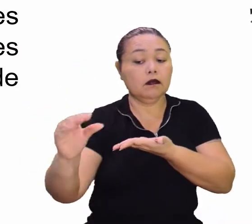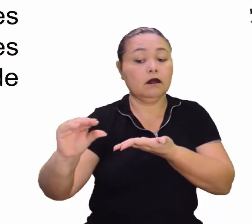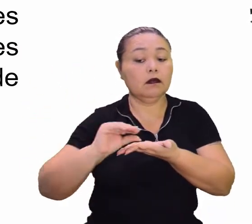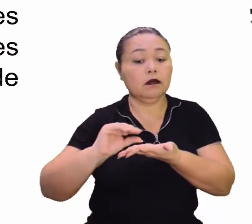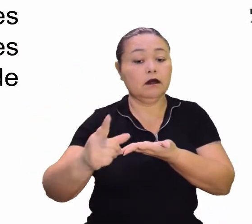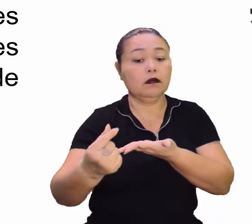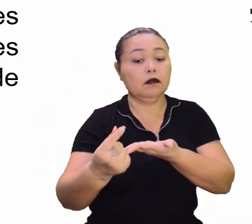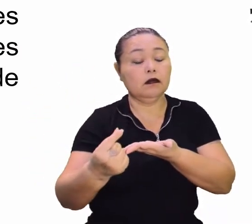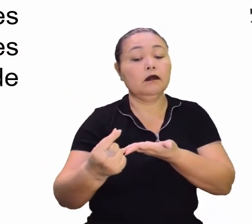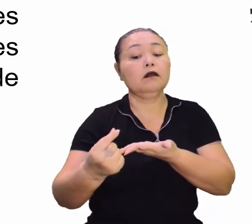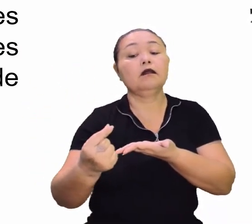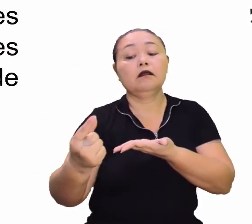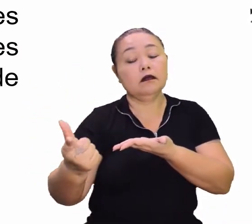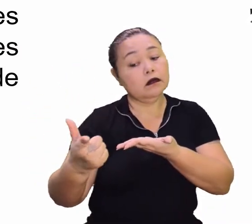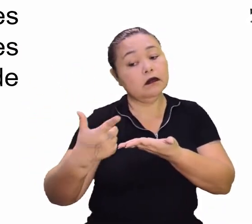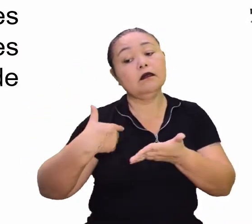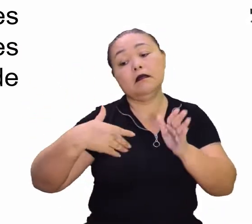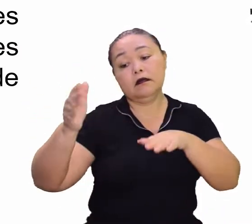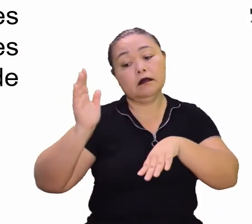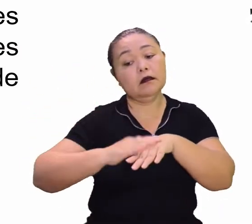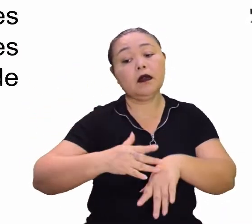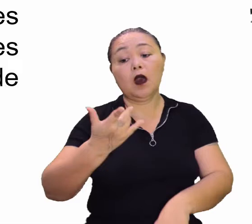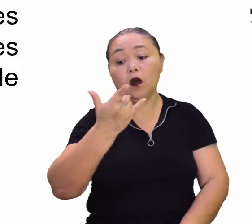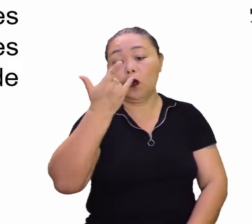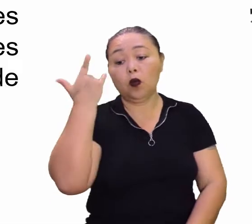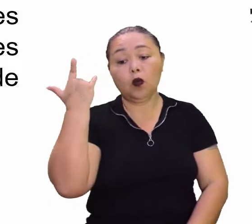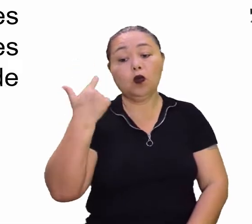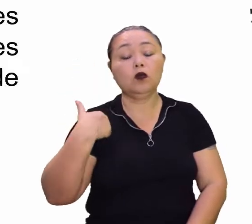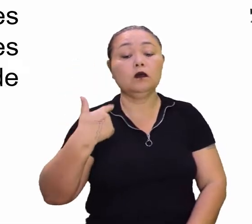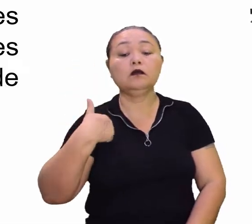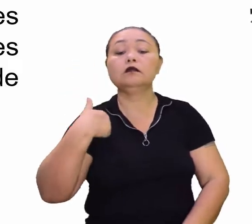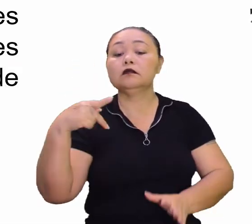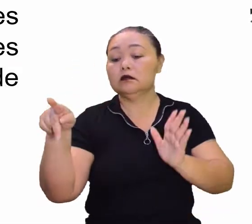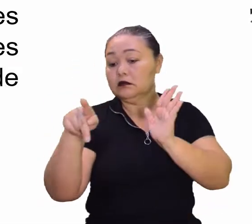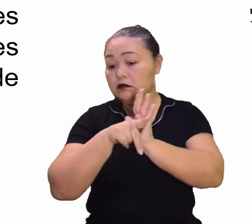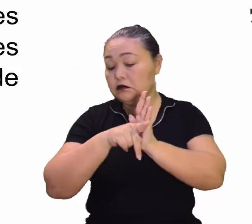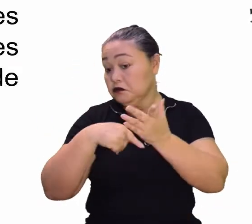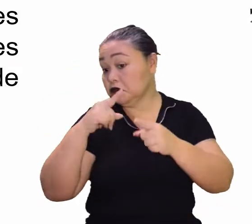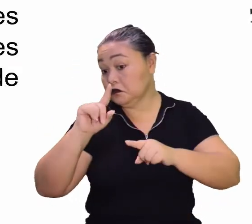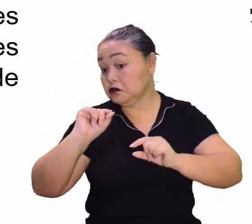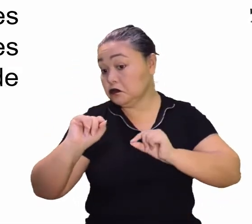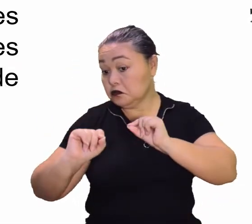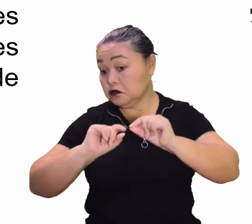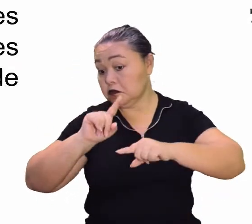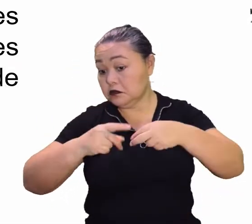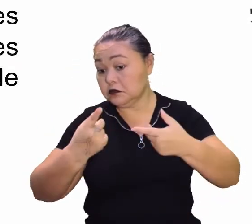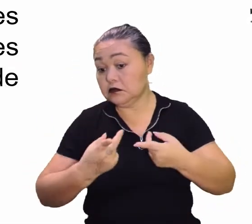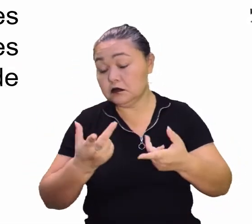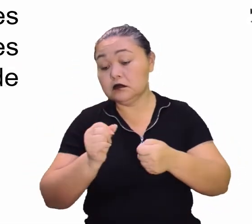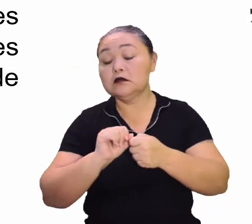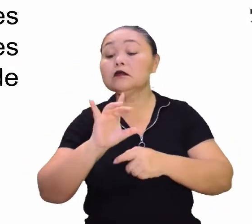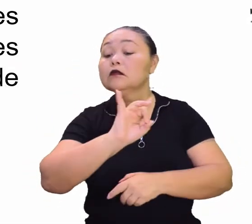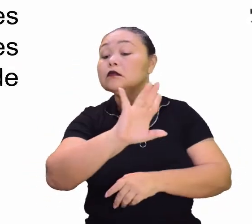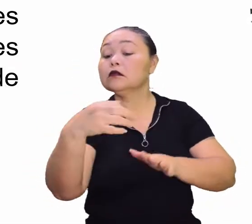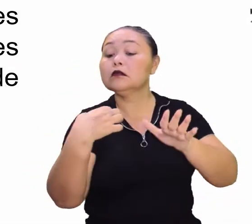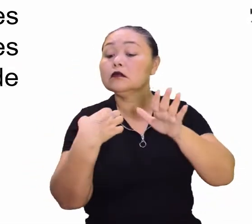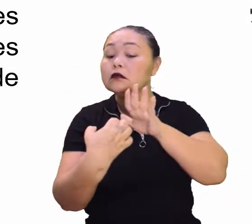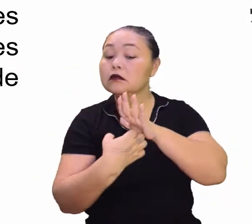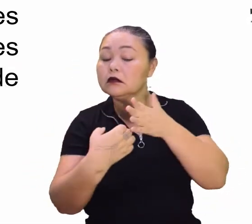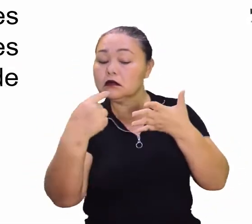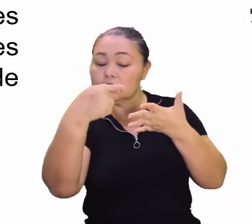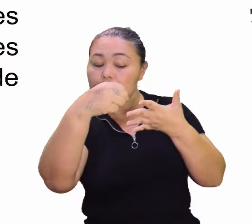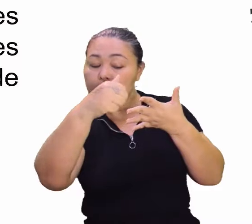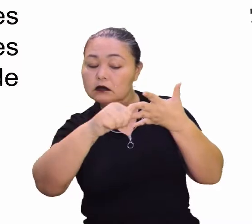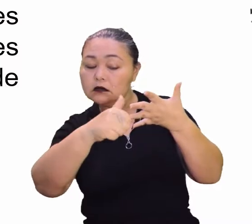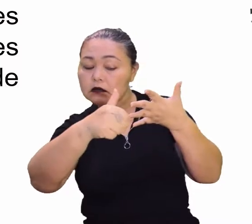rentabilidade, ou seja, mais lucro para o empreendimento. Cada empresa avalia os elementos